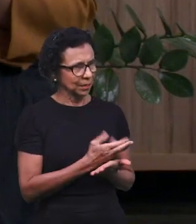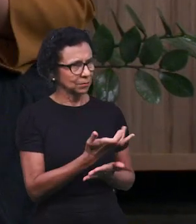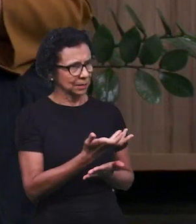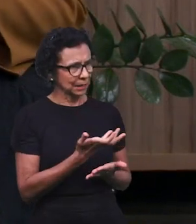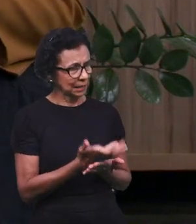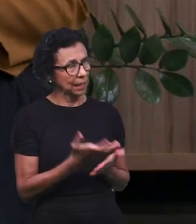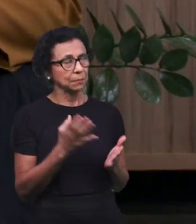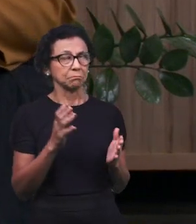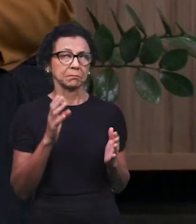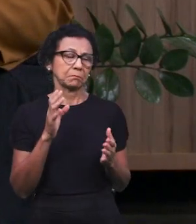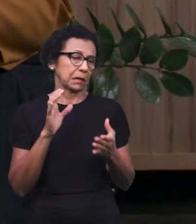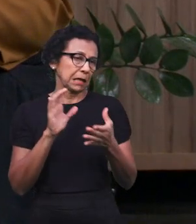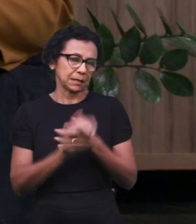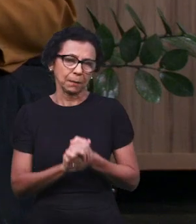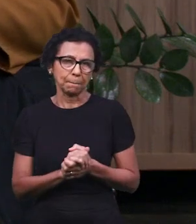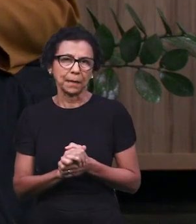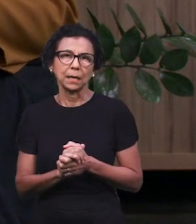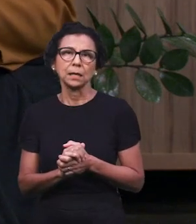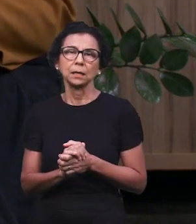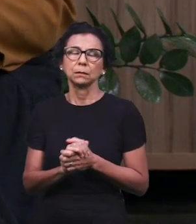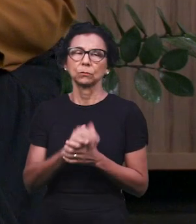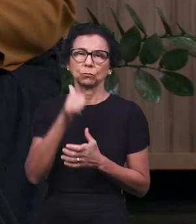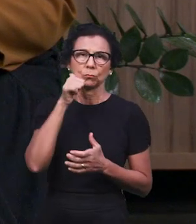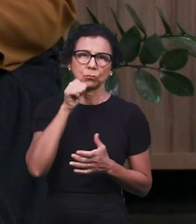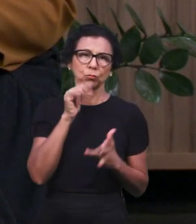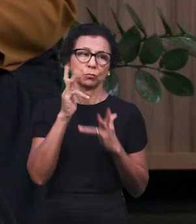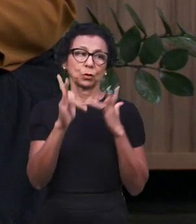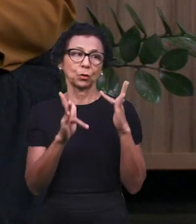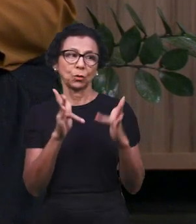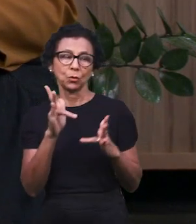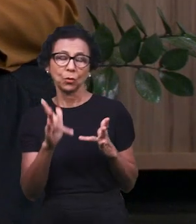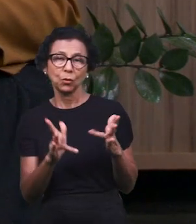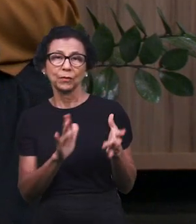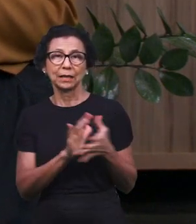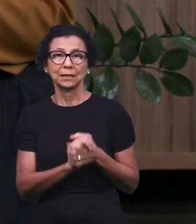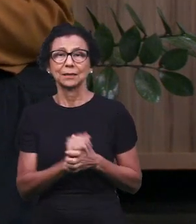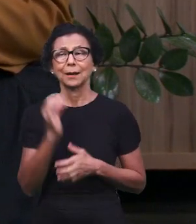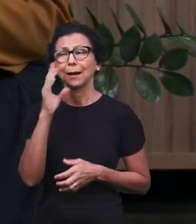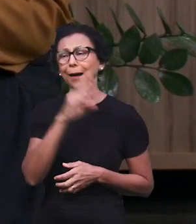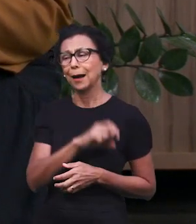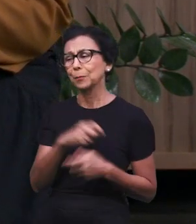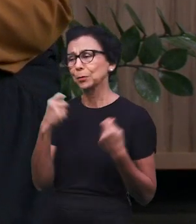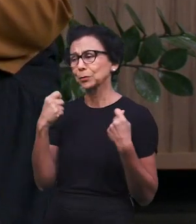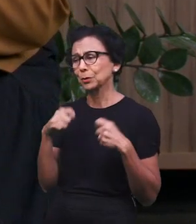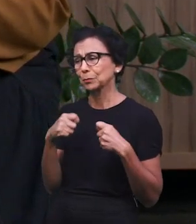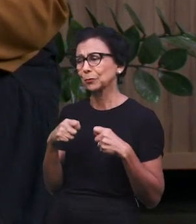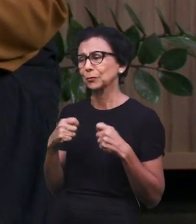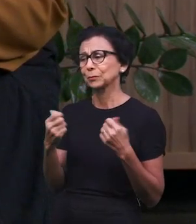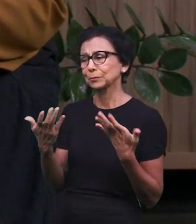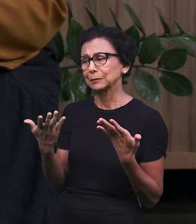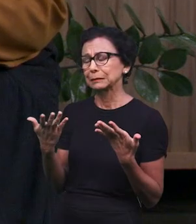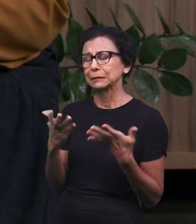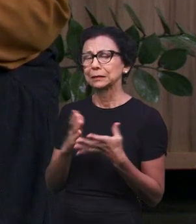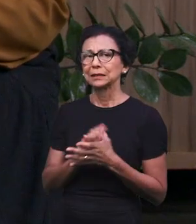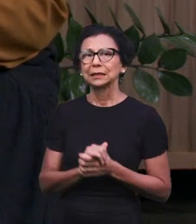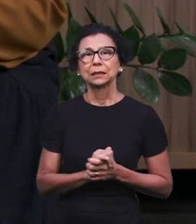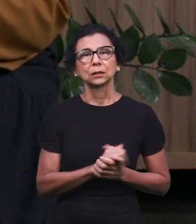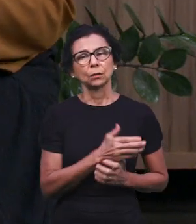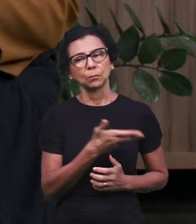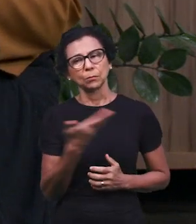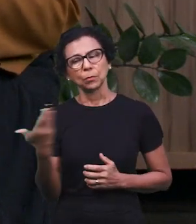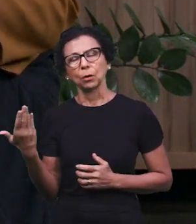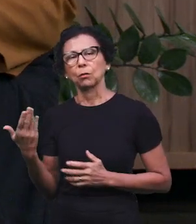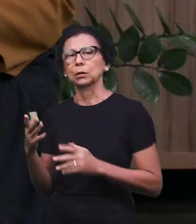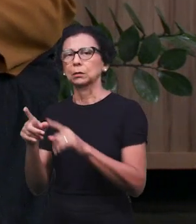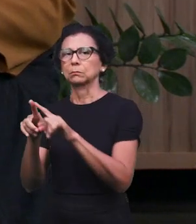uma noiva, a gente orienta a fazê-lo, então, dentro do consultório, que é mais rápido. Em 4